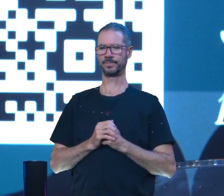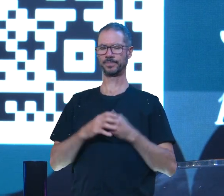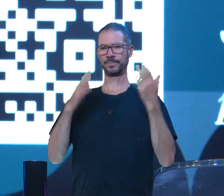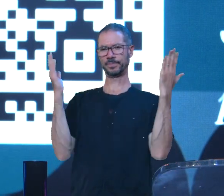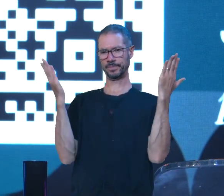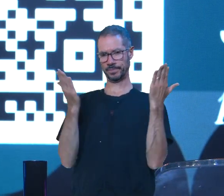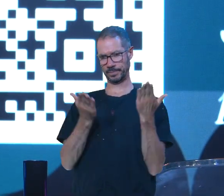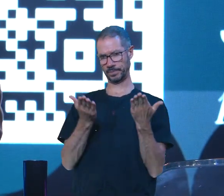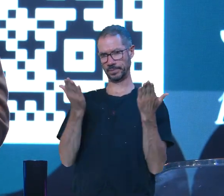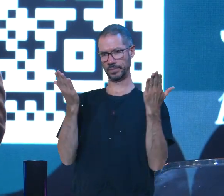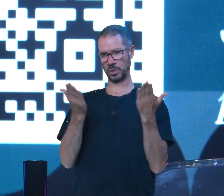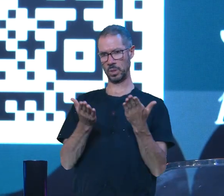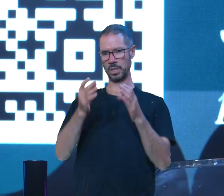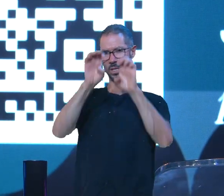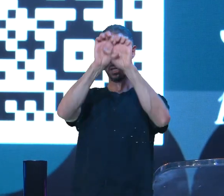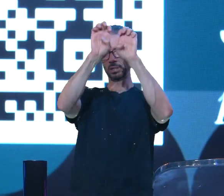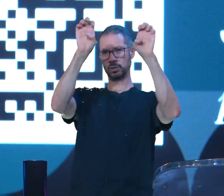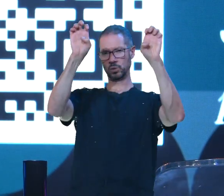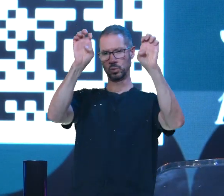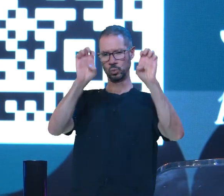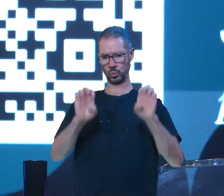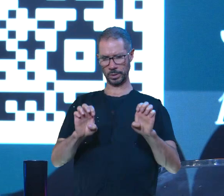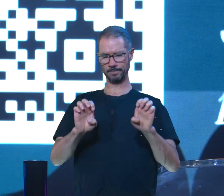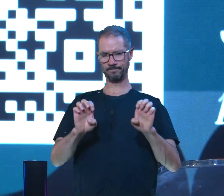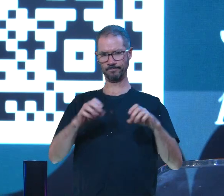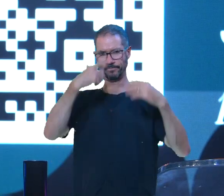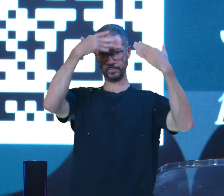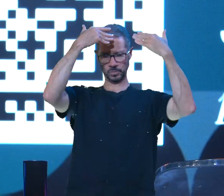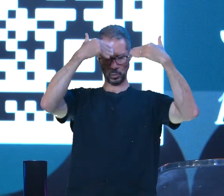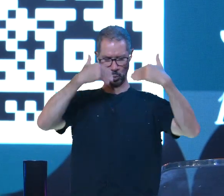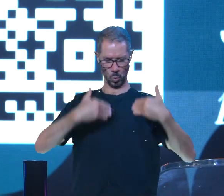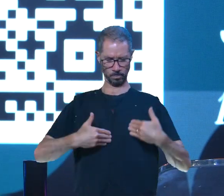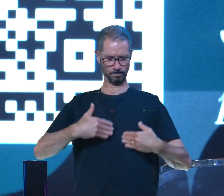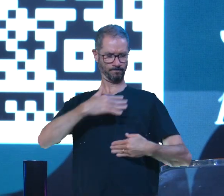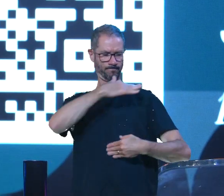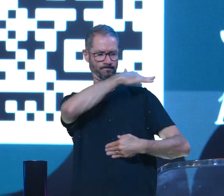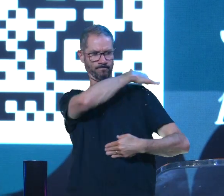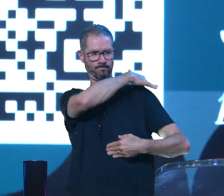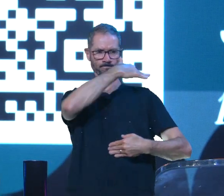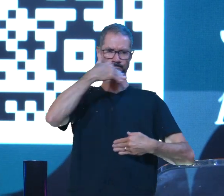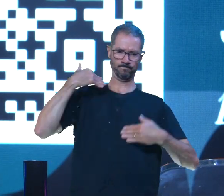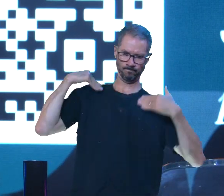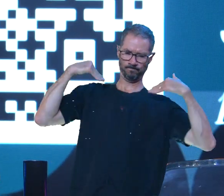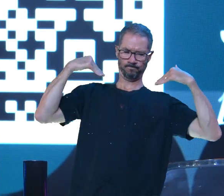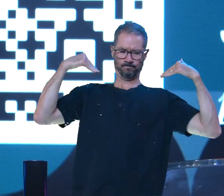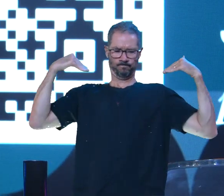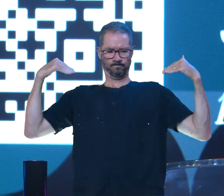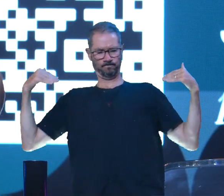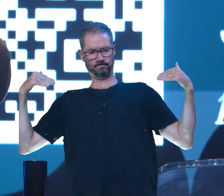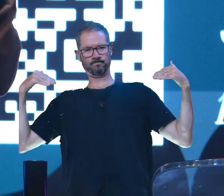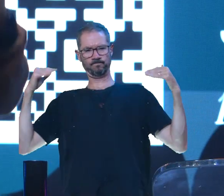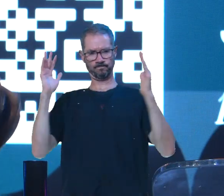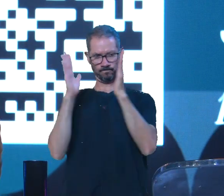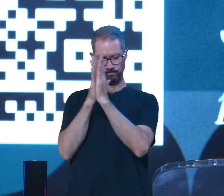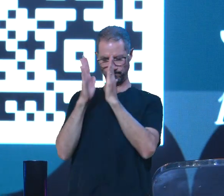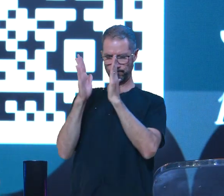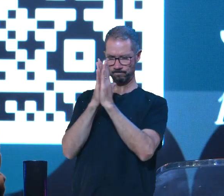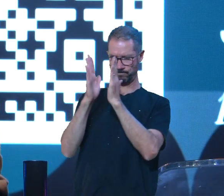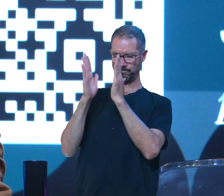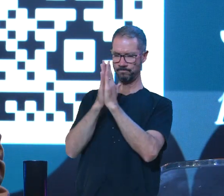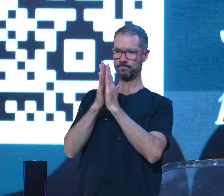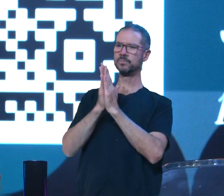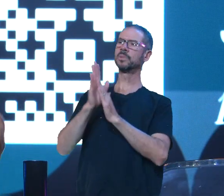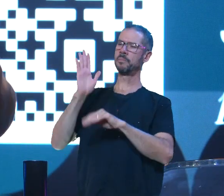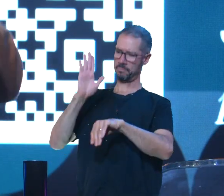Agora, a estrutura tem que aumentar, as costas tem que alargar, a oração, a leitura da palavra tem que ser